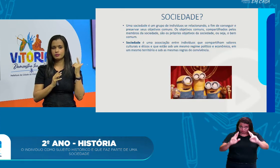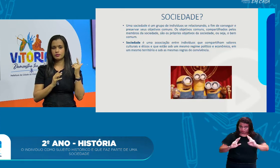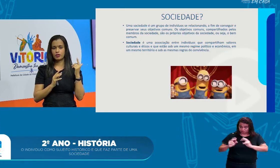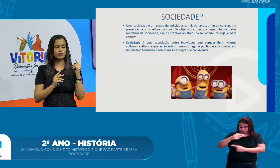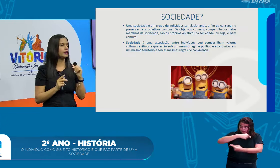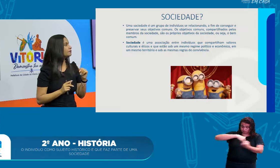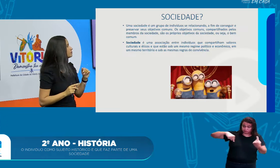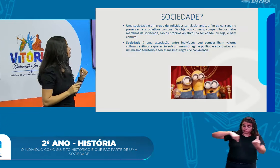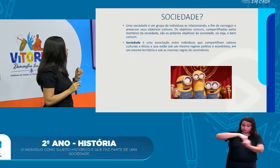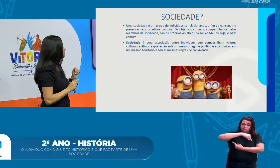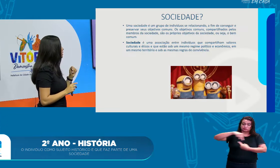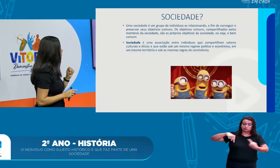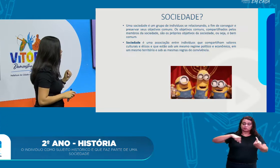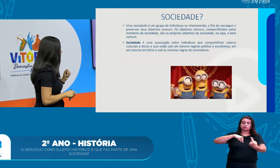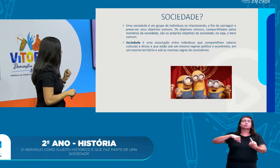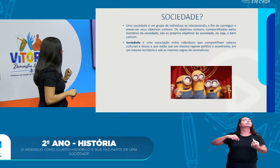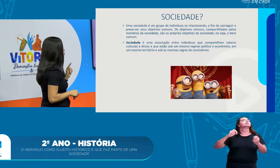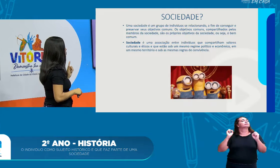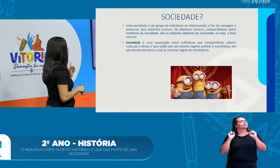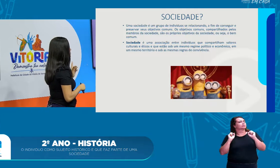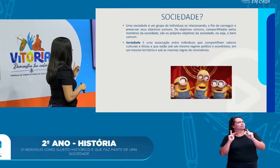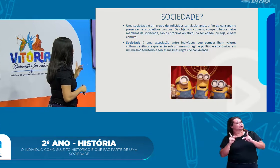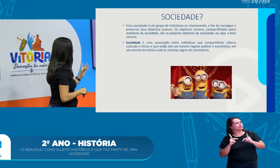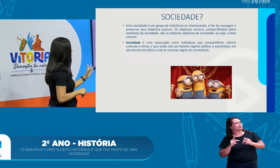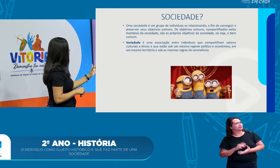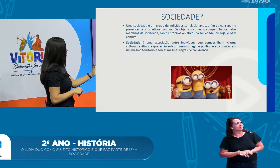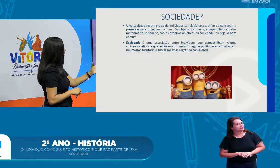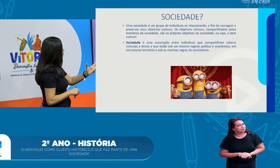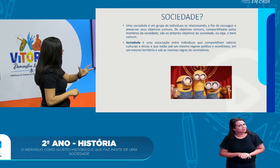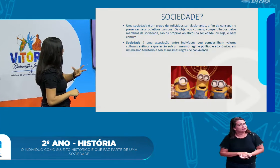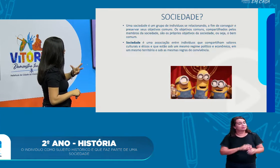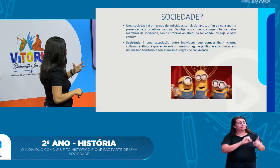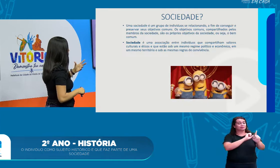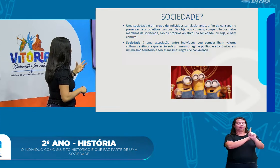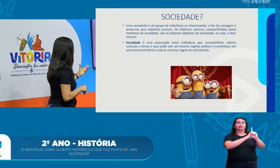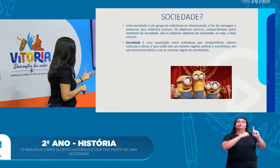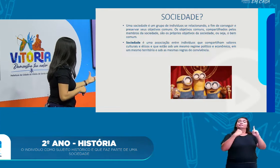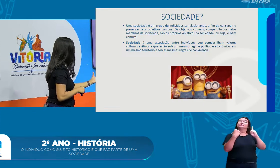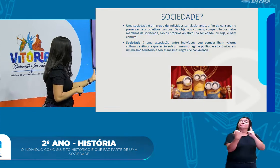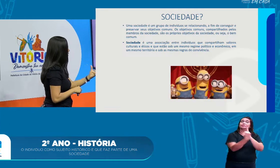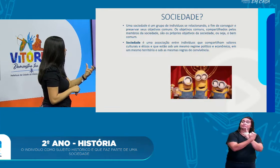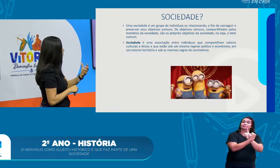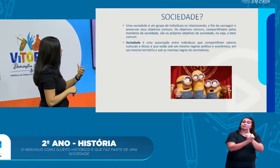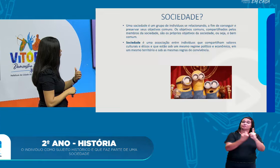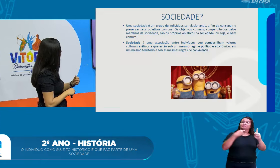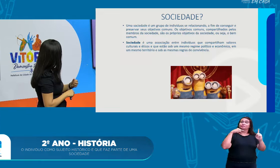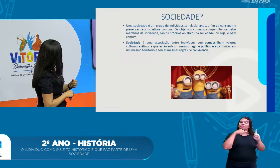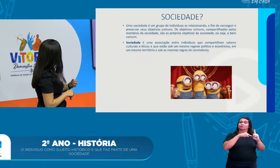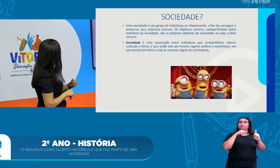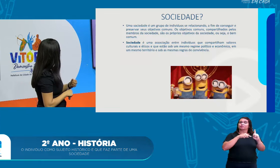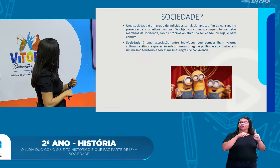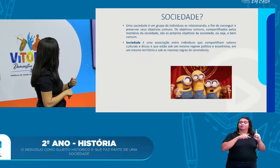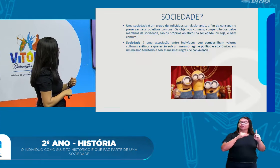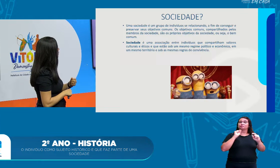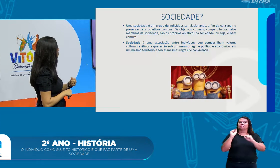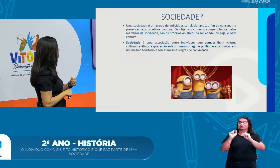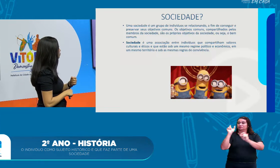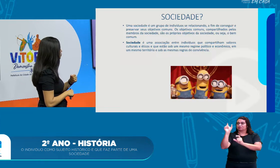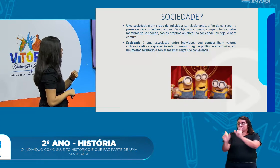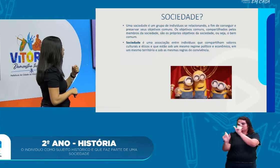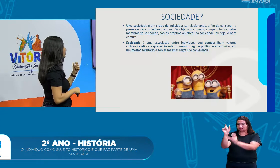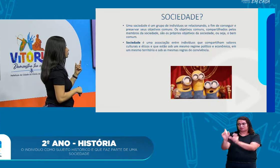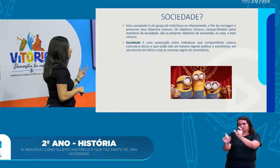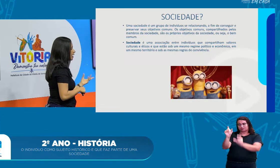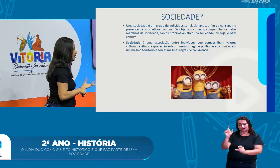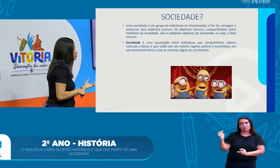certo? Ok? Vamos lá. Sociedade é uma associação entre indivíduos que compartilham